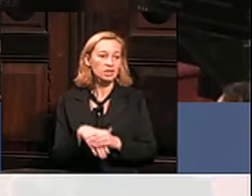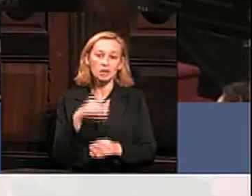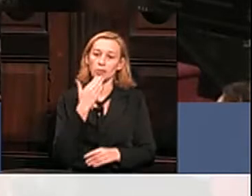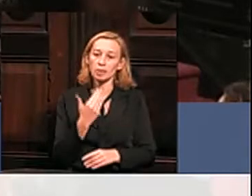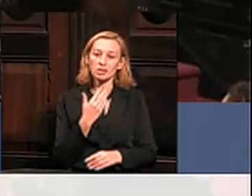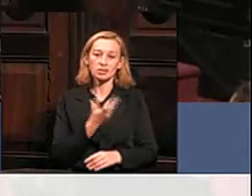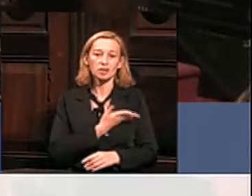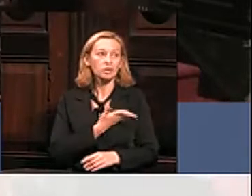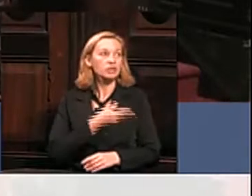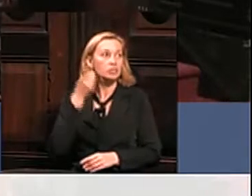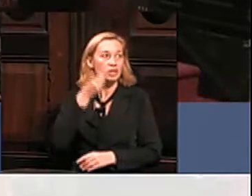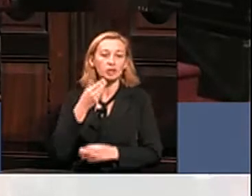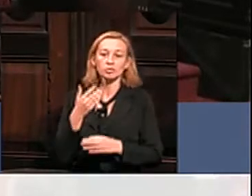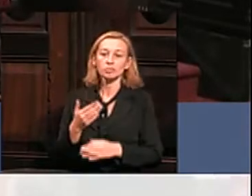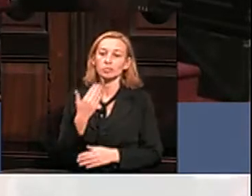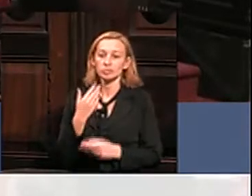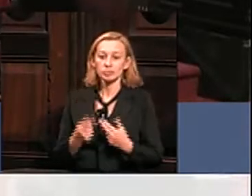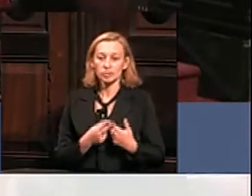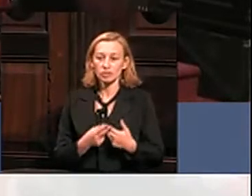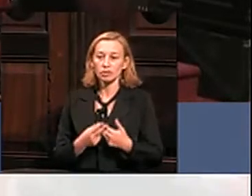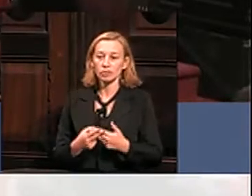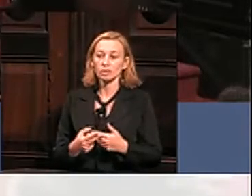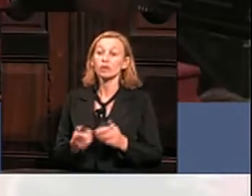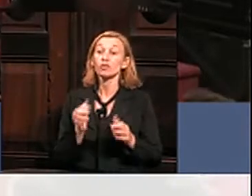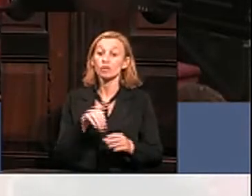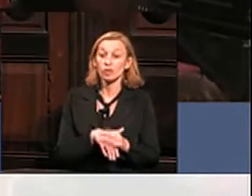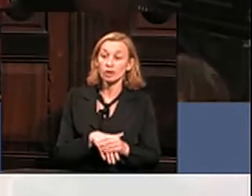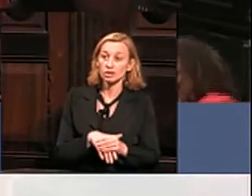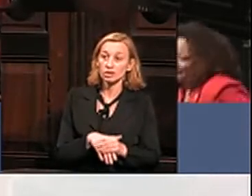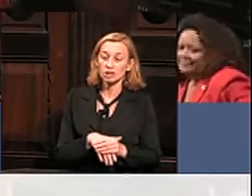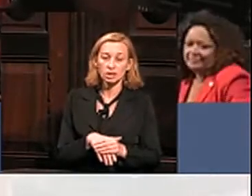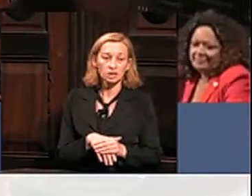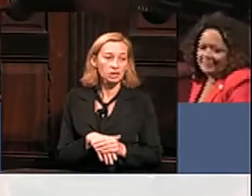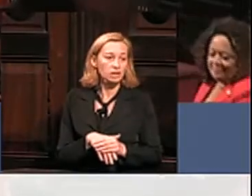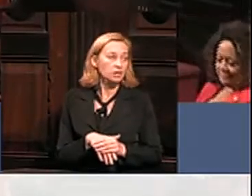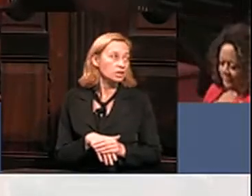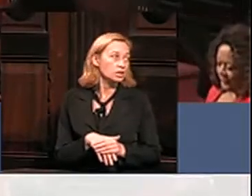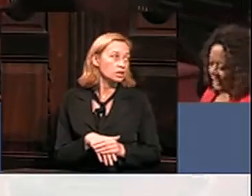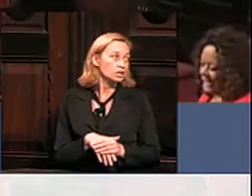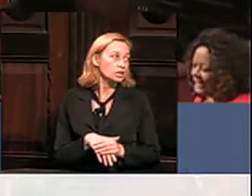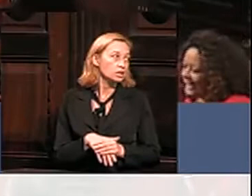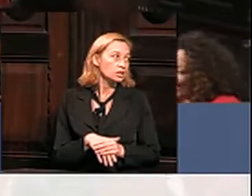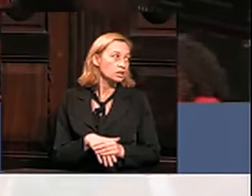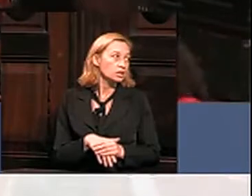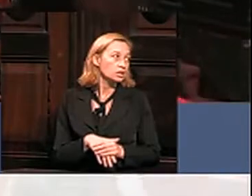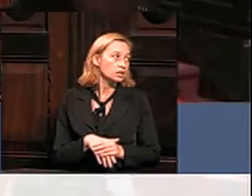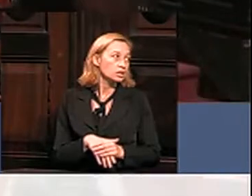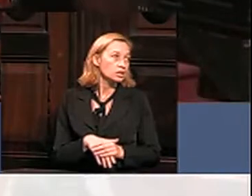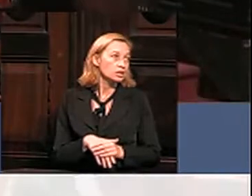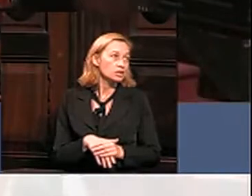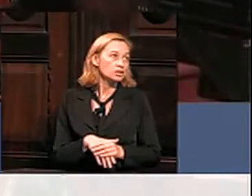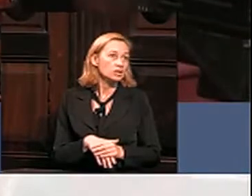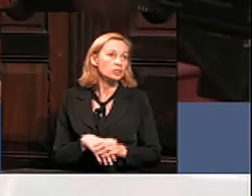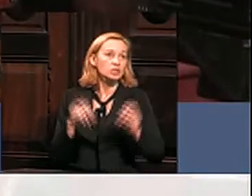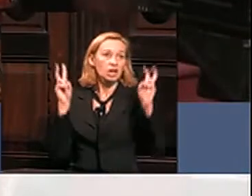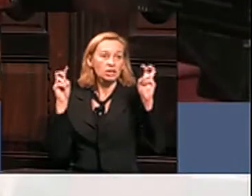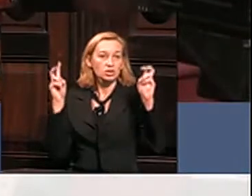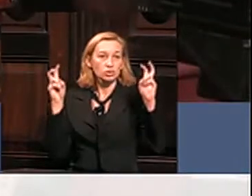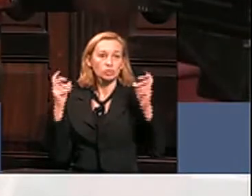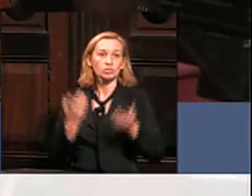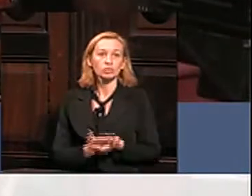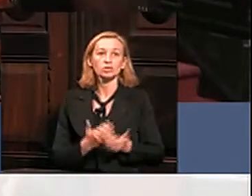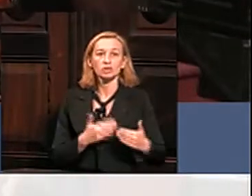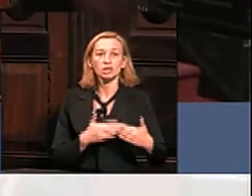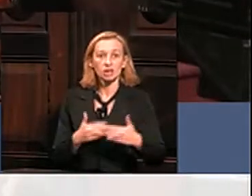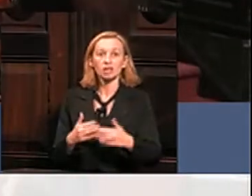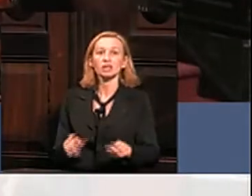senhores deputados que, por favor, votem, porque temos matérias seguinte, como a dar o êxodo, a aprovar,